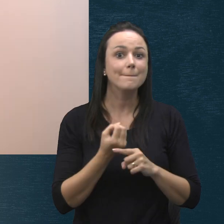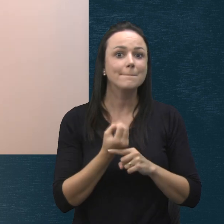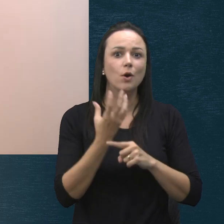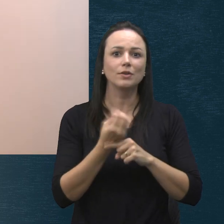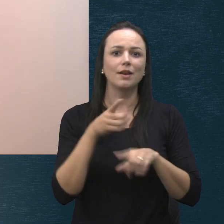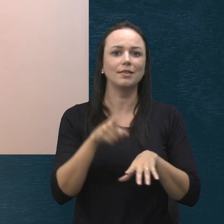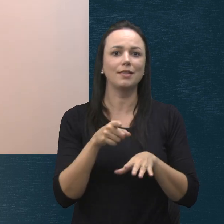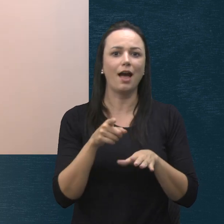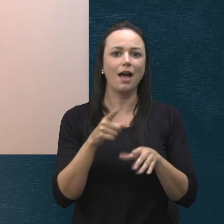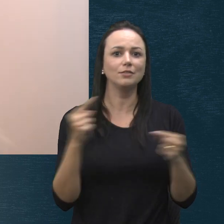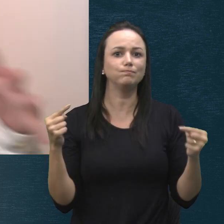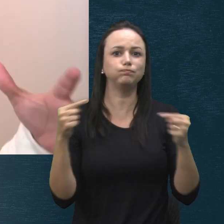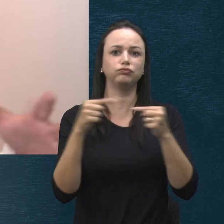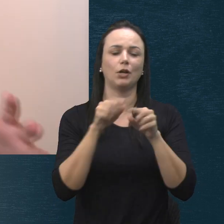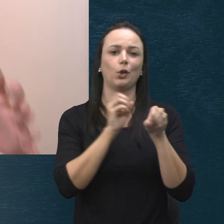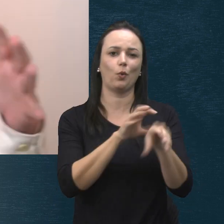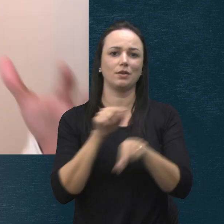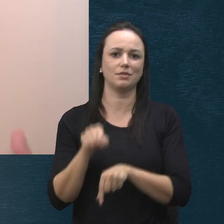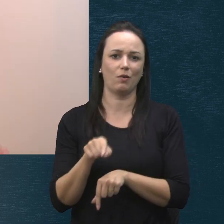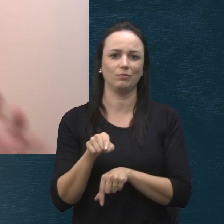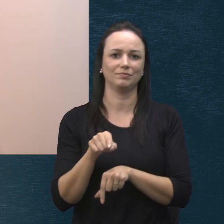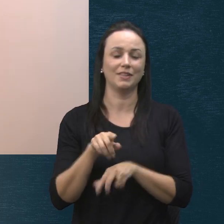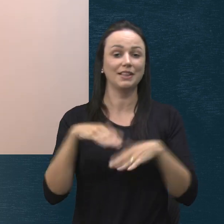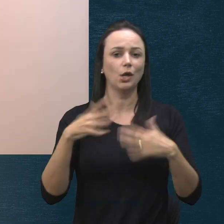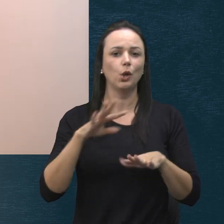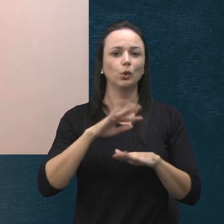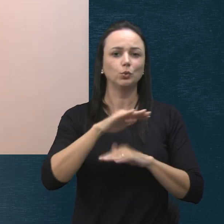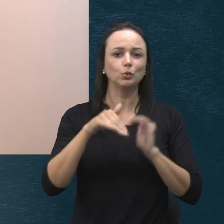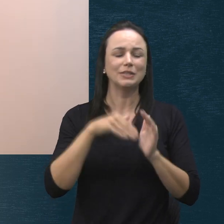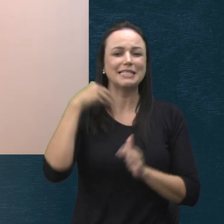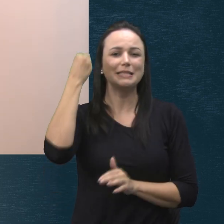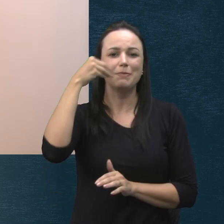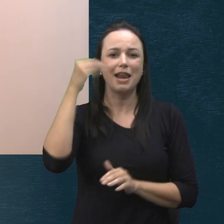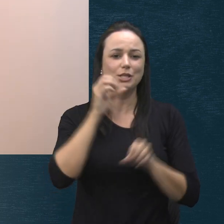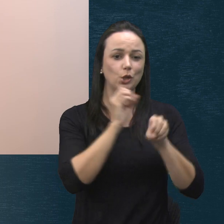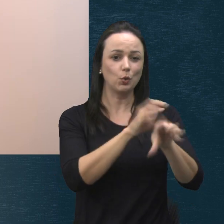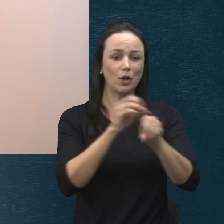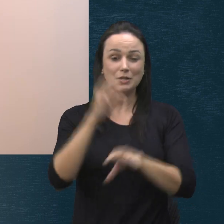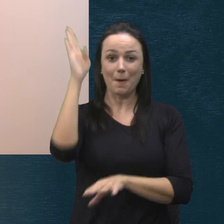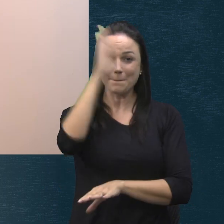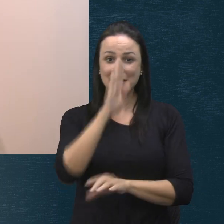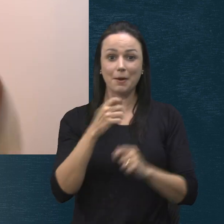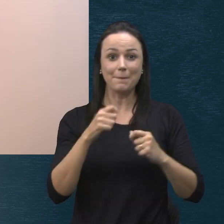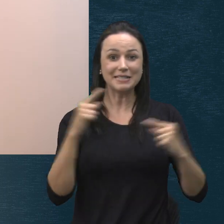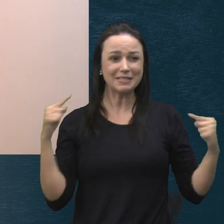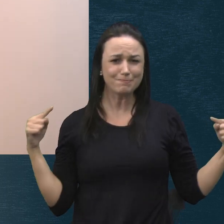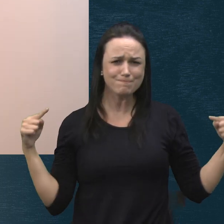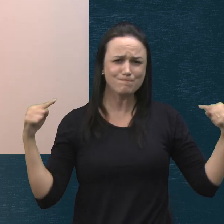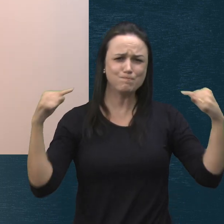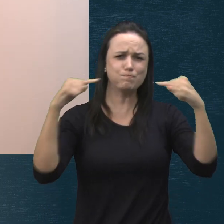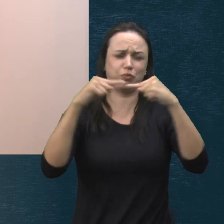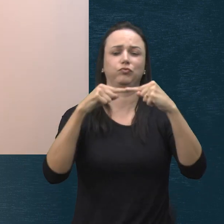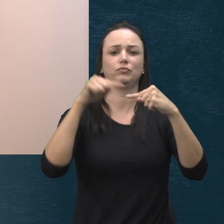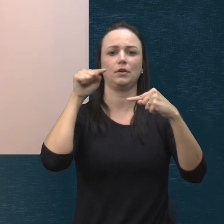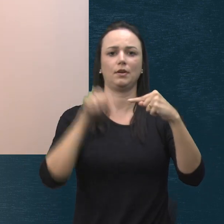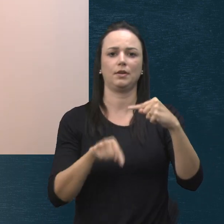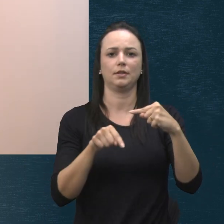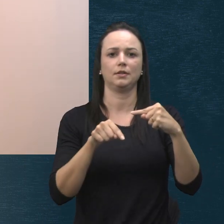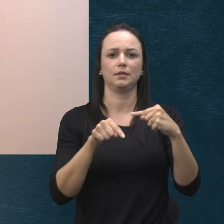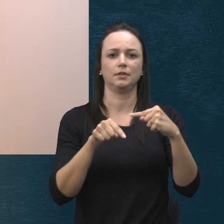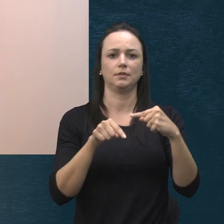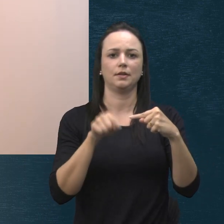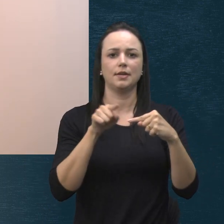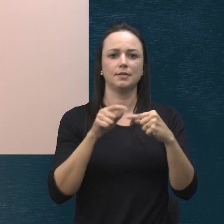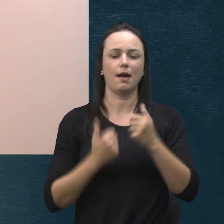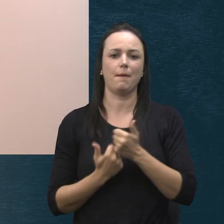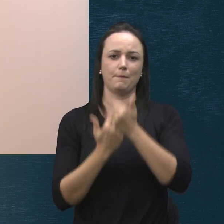transversal de educação. Quer dizer que todas as experiências educacionais do Brasil precisam estar atravessadas por esse